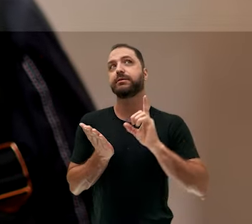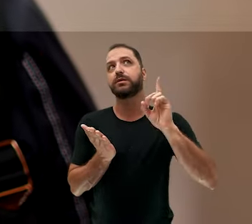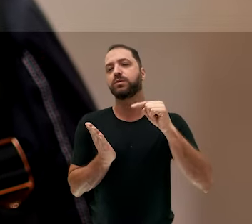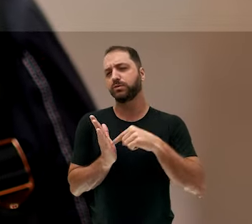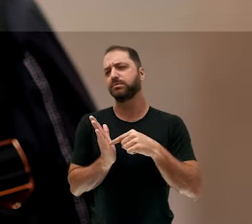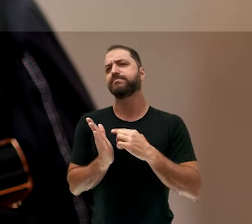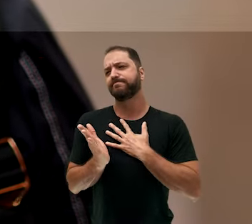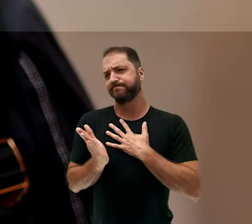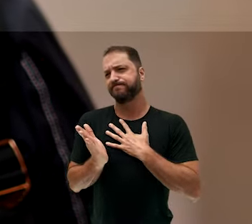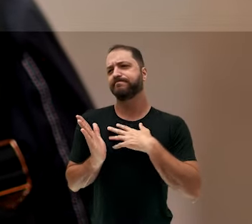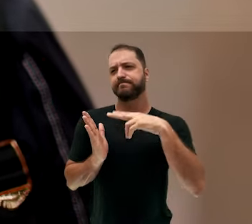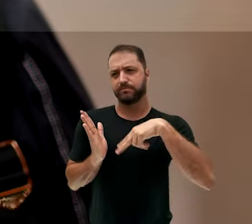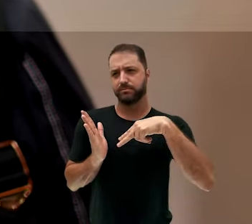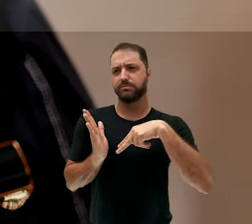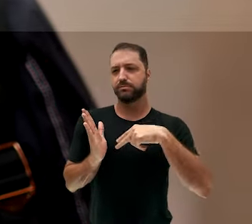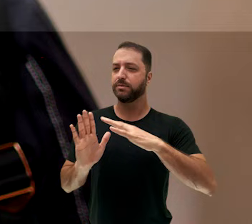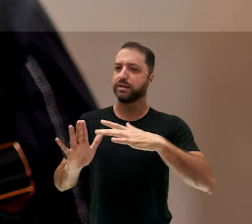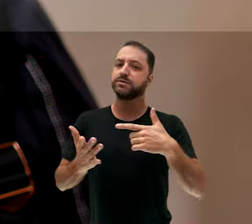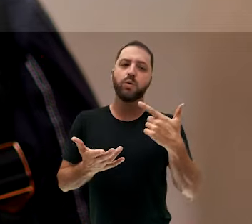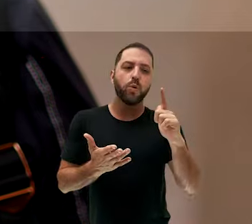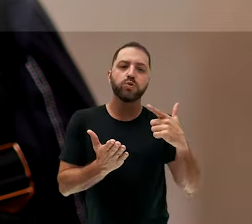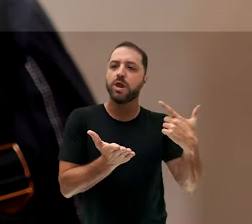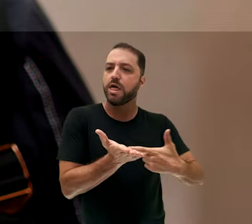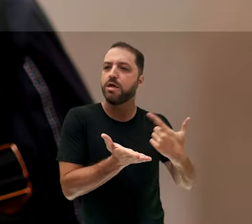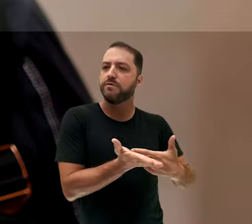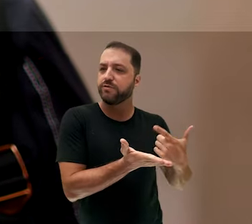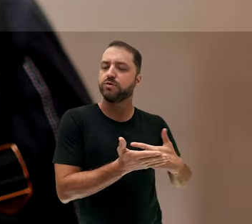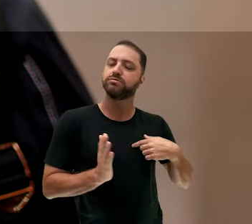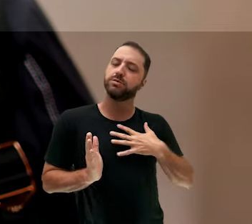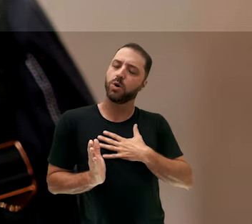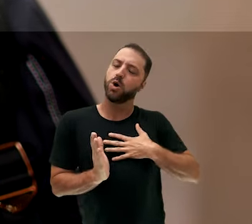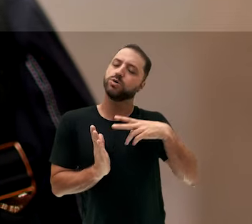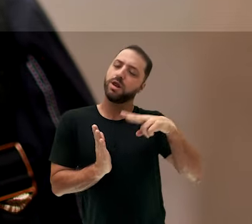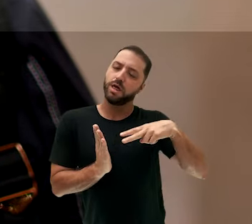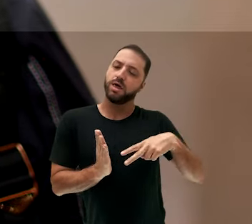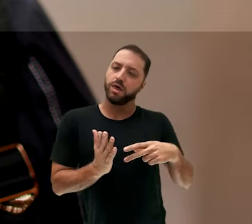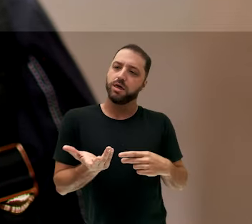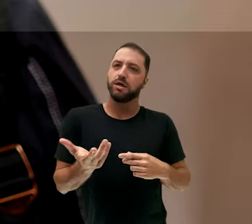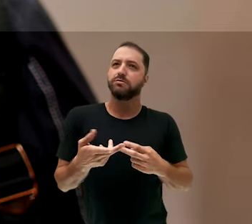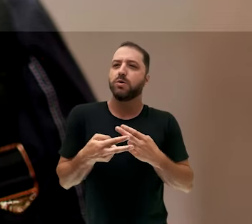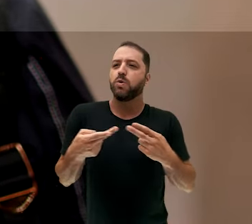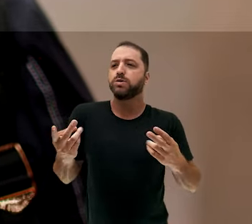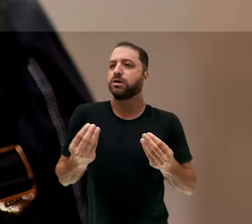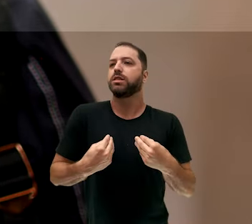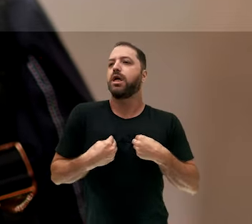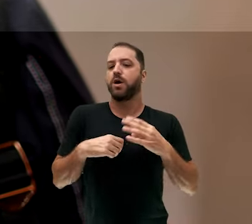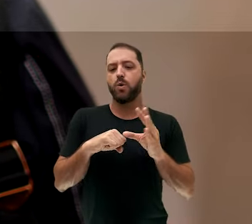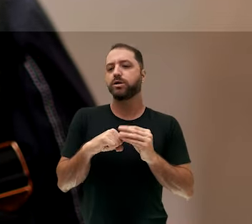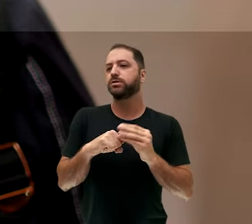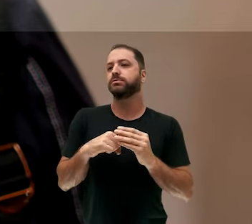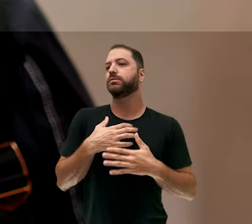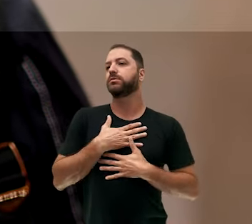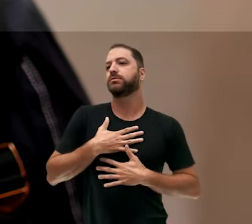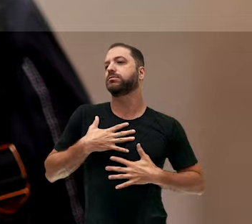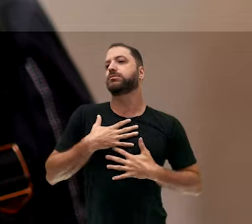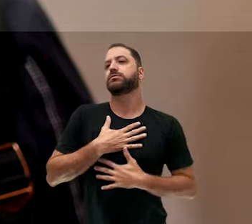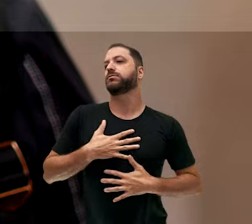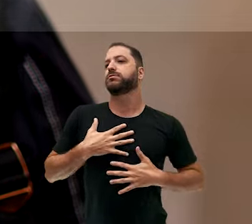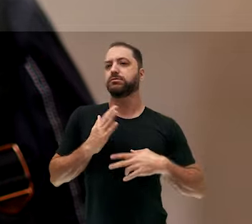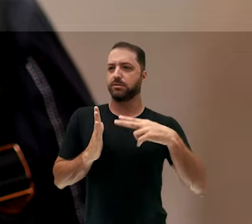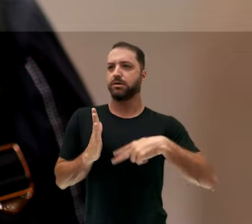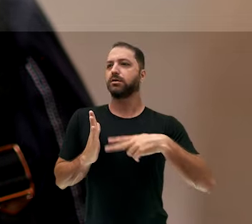lugar. Mas sou apaixonada por ler livros também. Tudo que nos traz conhecimento, que me chama